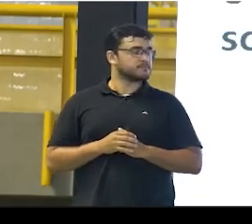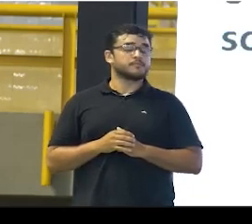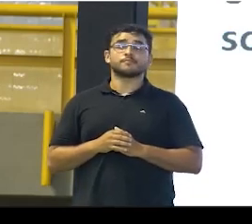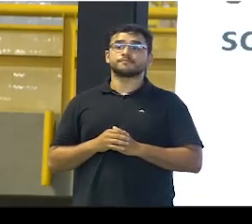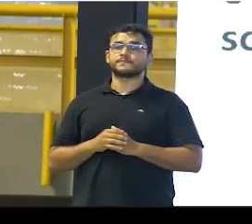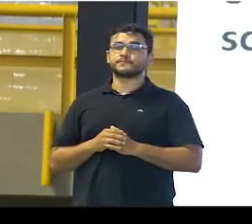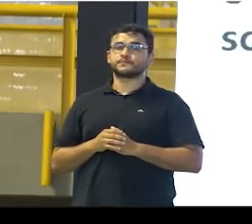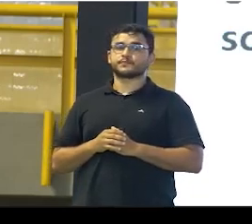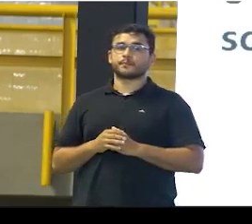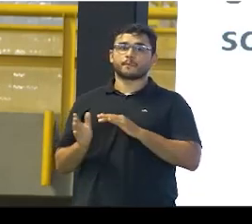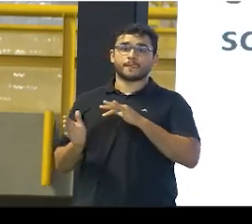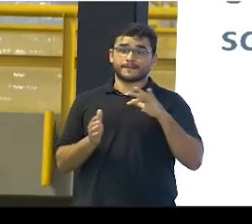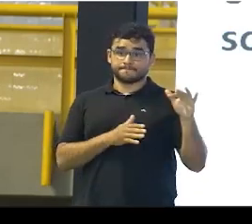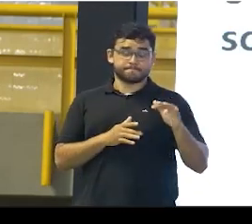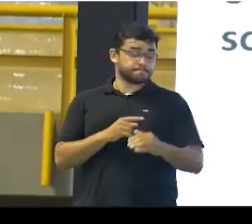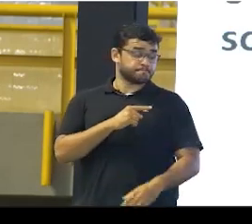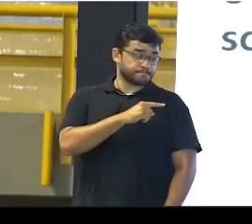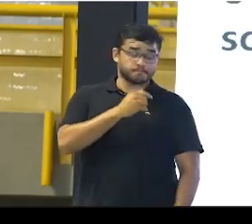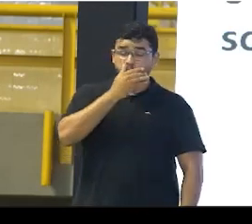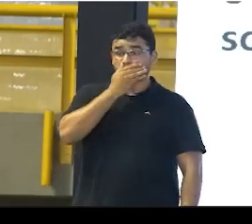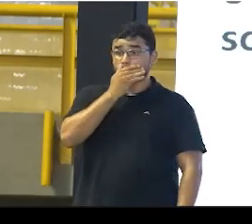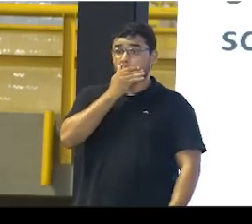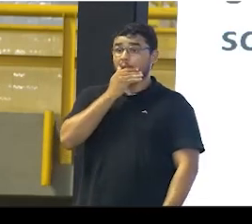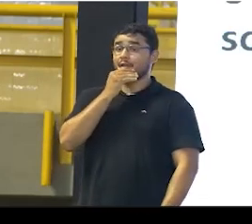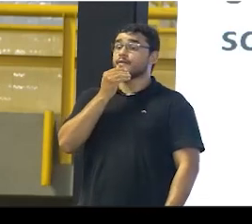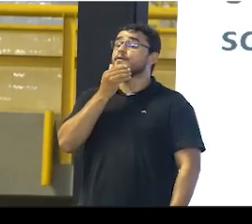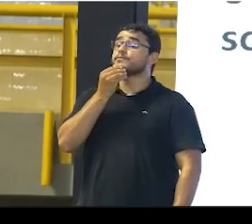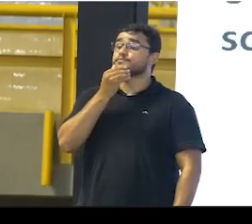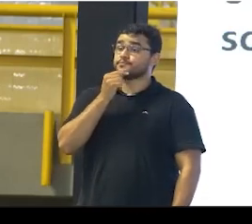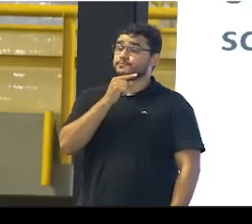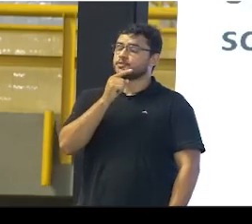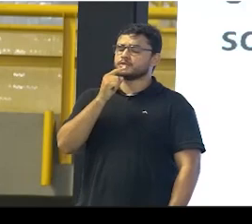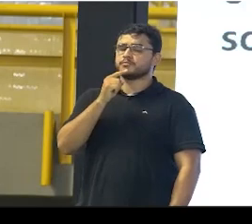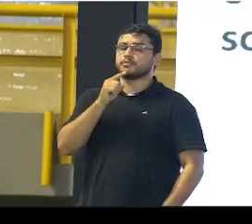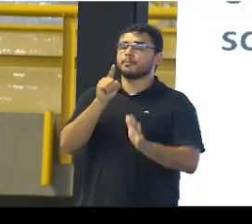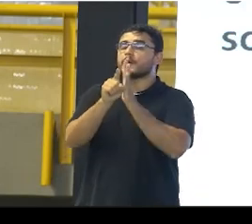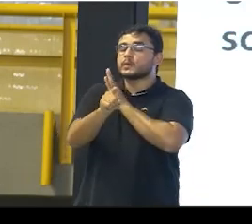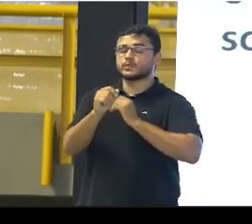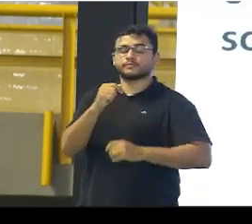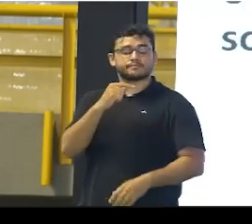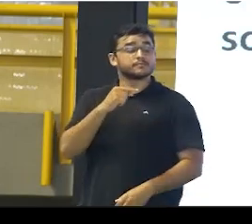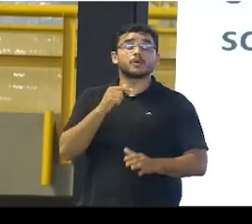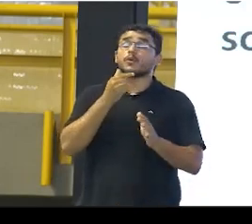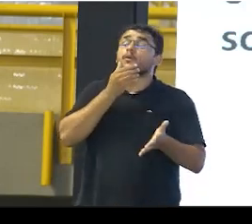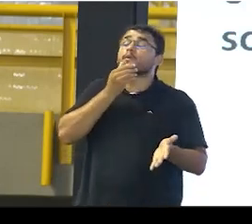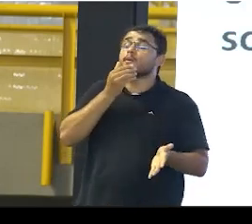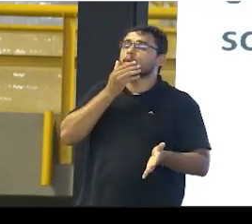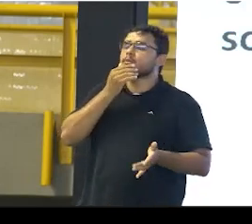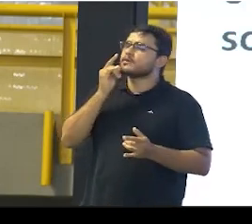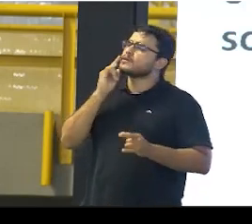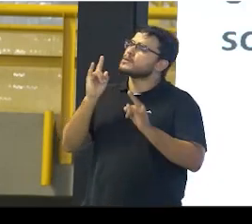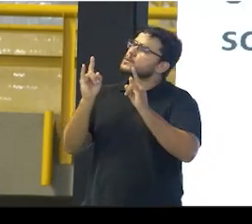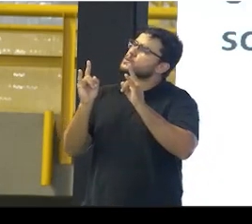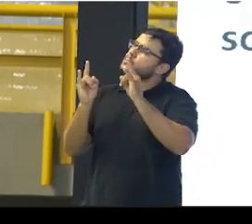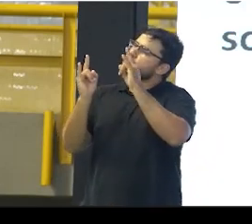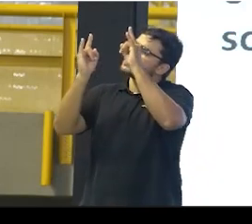assim. Foi um erro na elaboração da questão, tá certo? Vamos lá. Obrigado pela